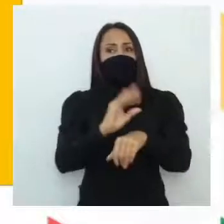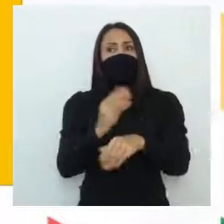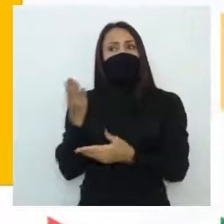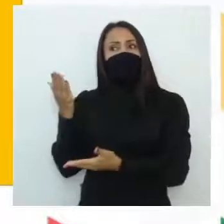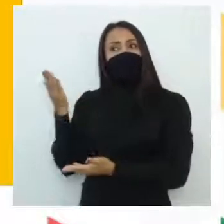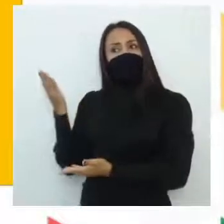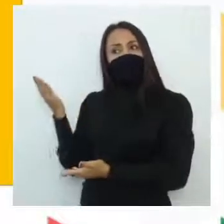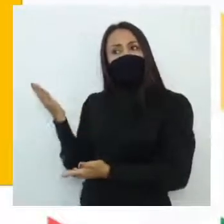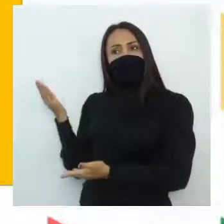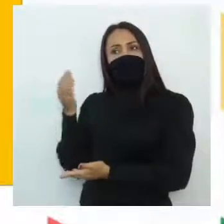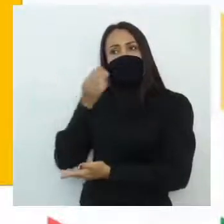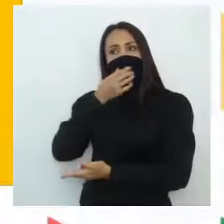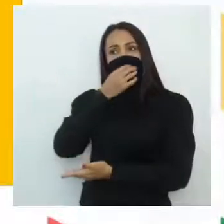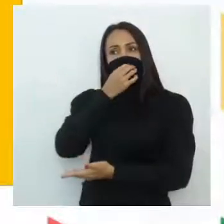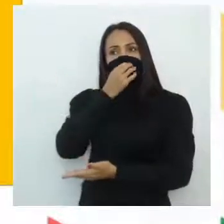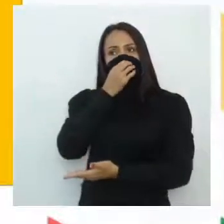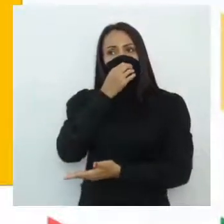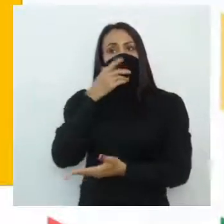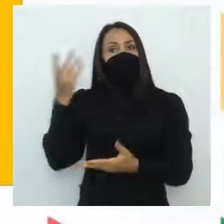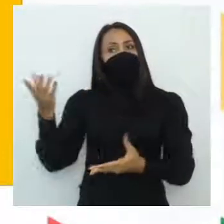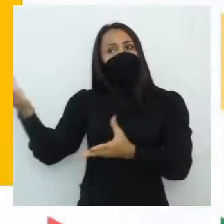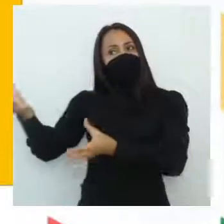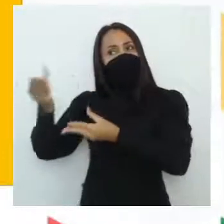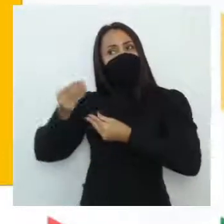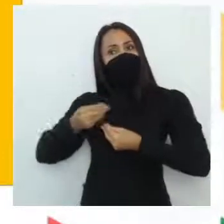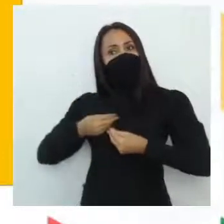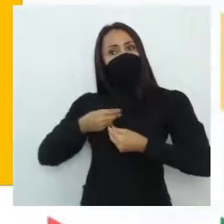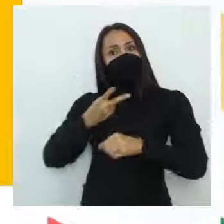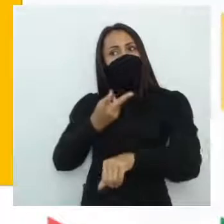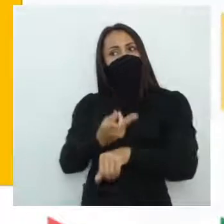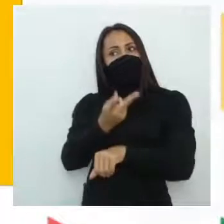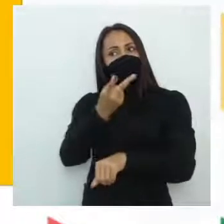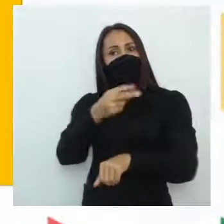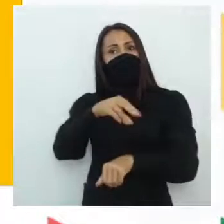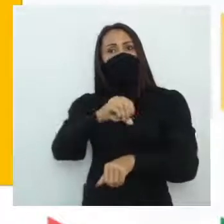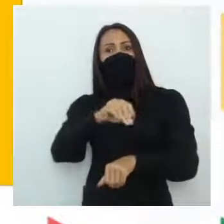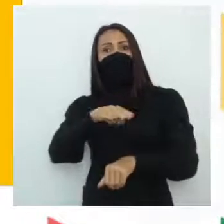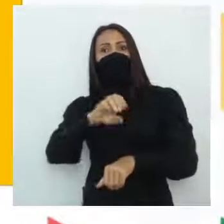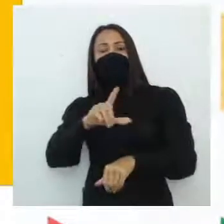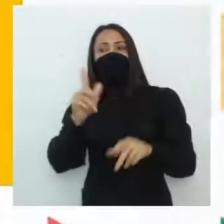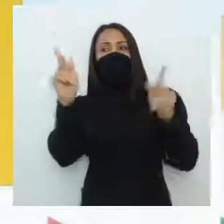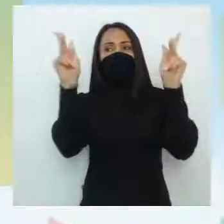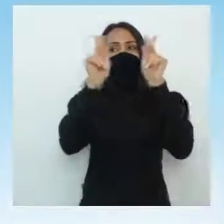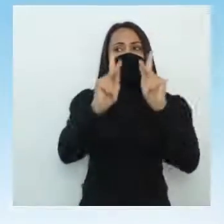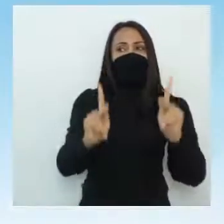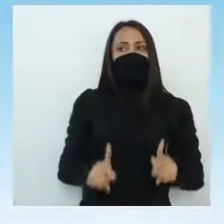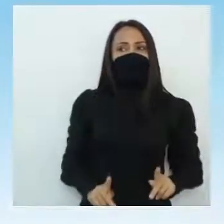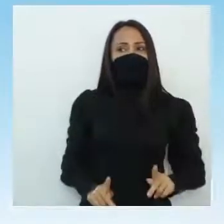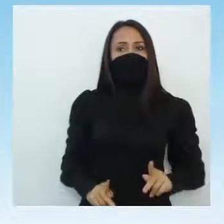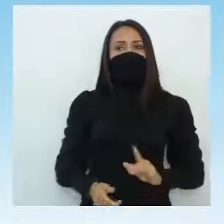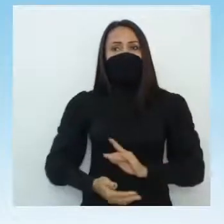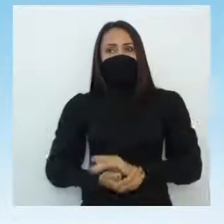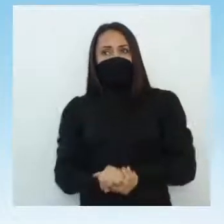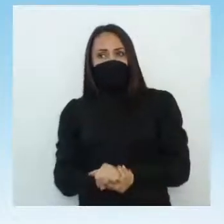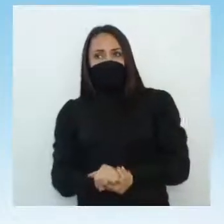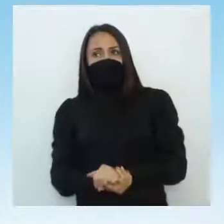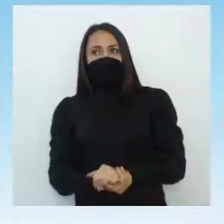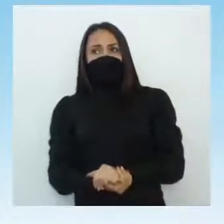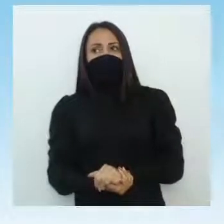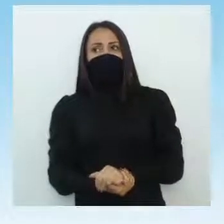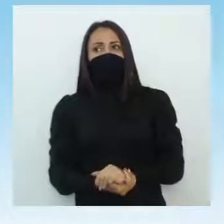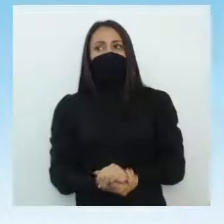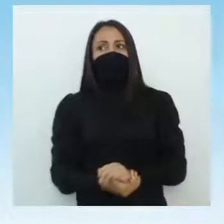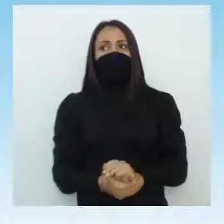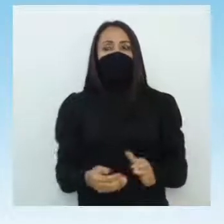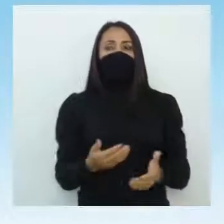da Madre Teresa recebendo o Prêmio Nobel da Paz. Prêmio Nobel, justamente aqueles